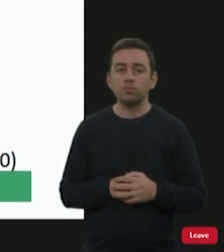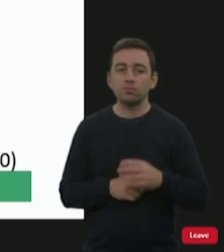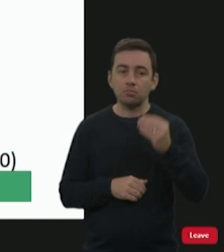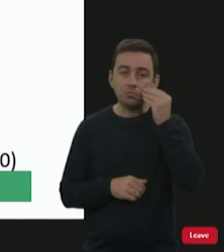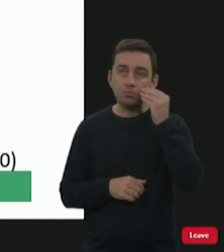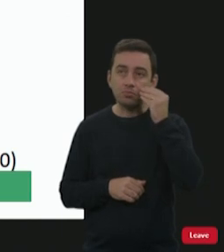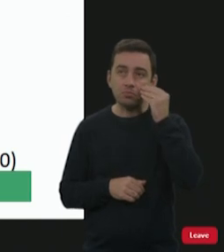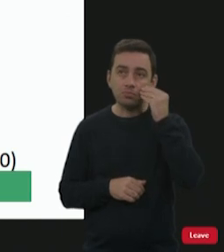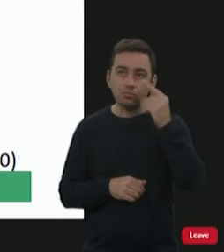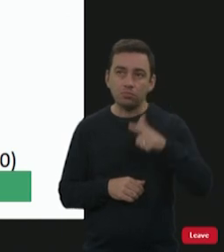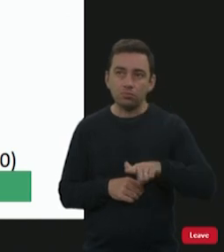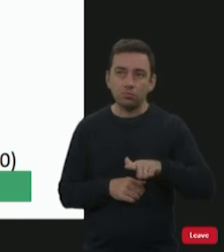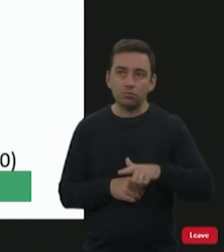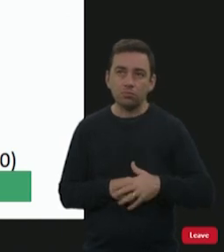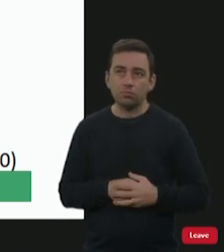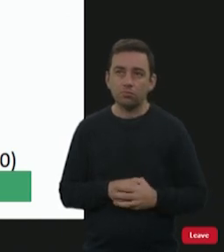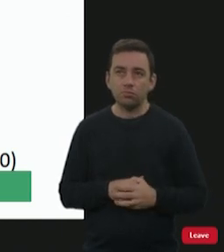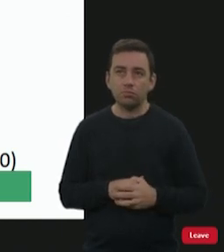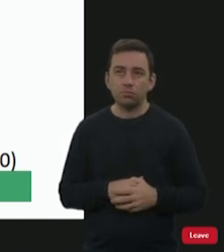slides.